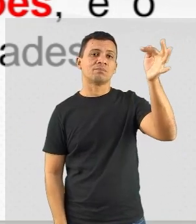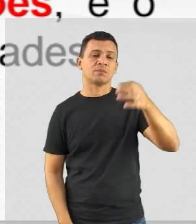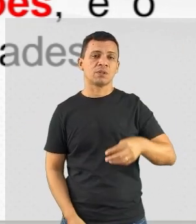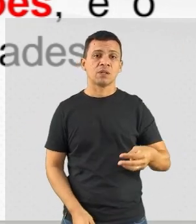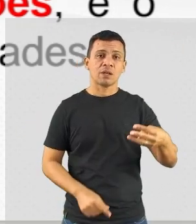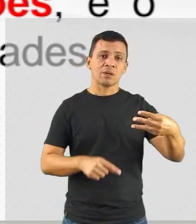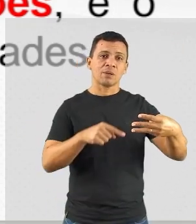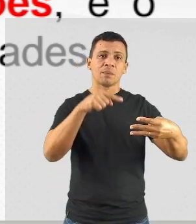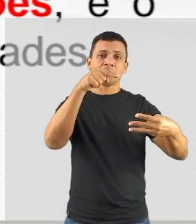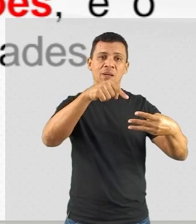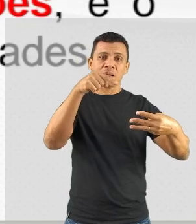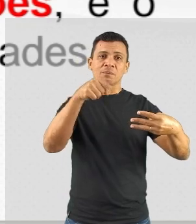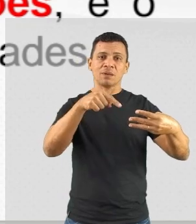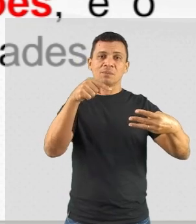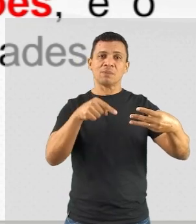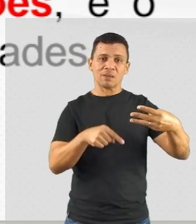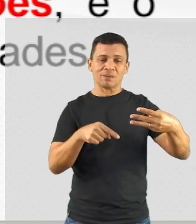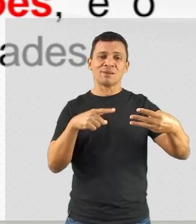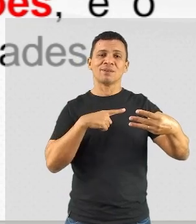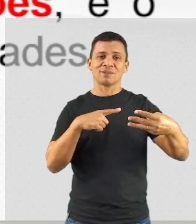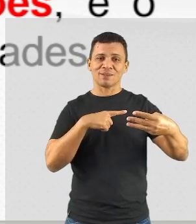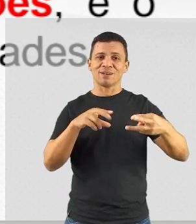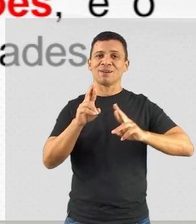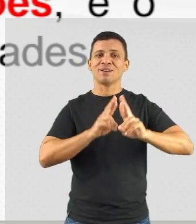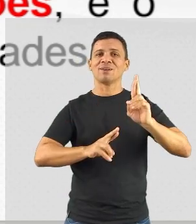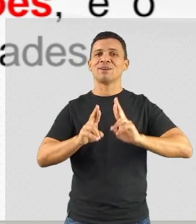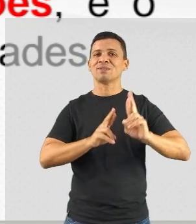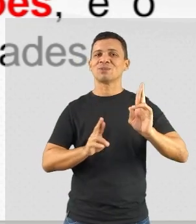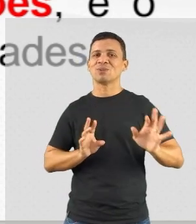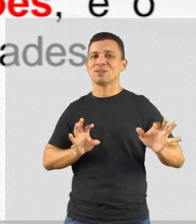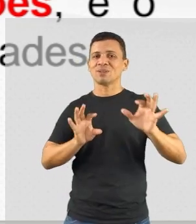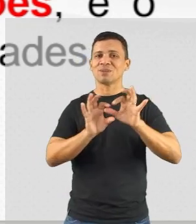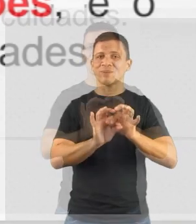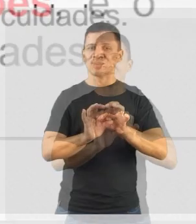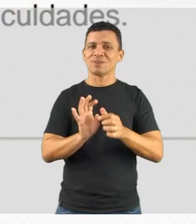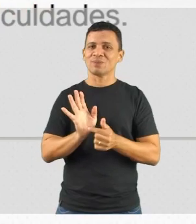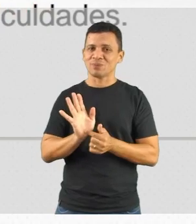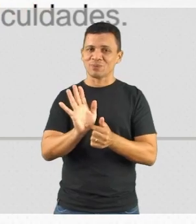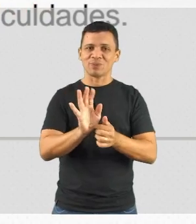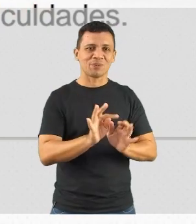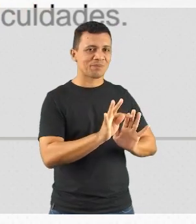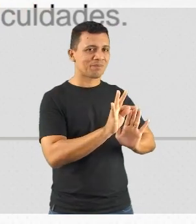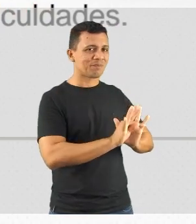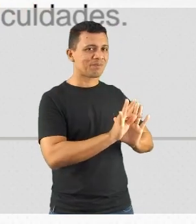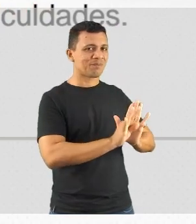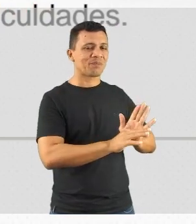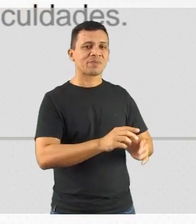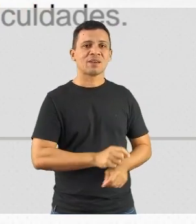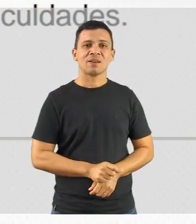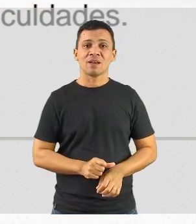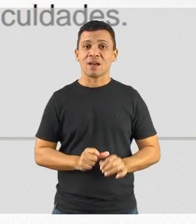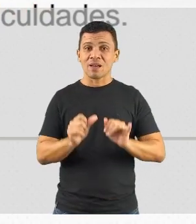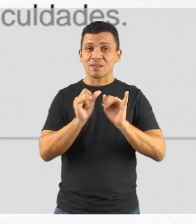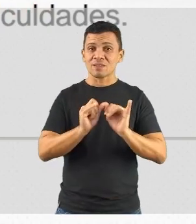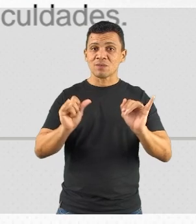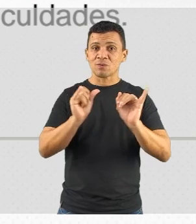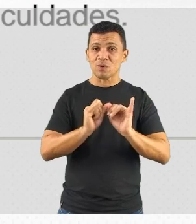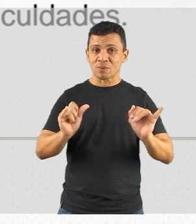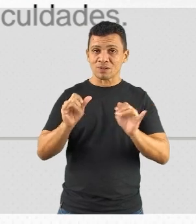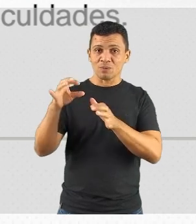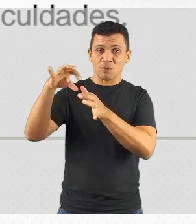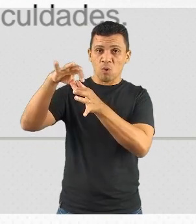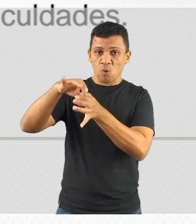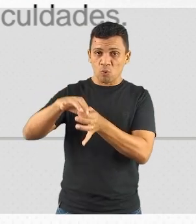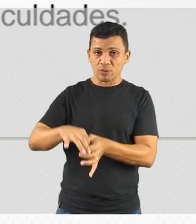esses elementos estão relacionados ao primeiro período que foi apresentado no texto. Então, essa informação, essa relação de coerência